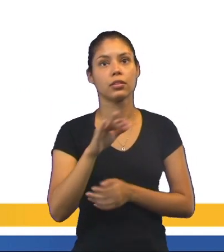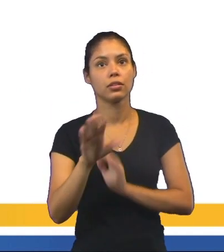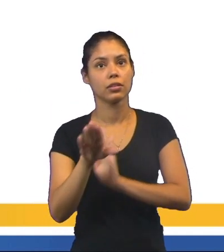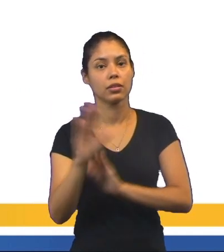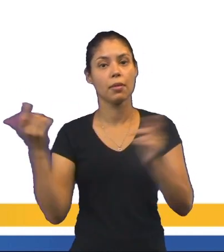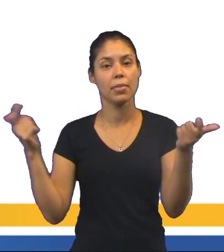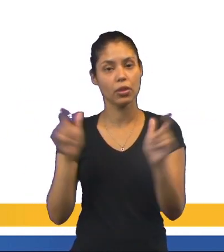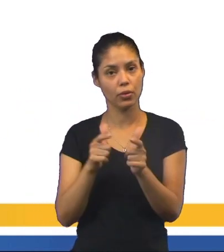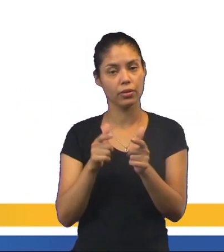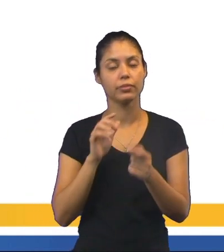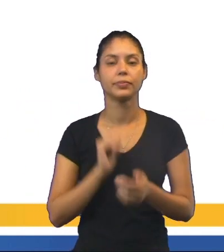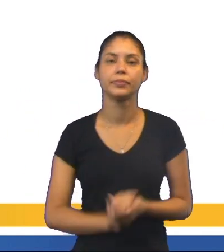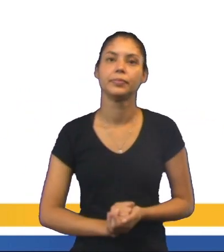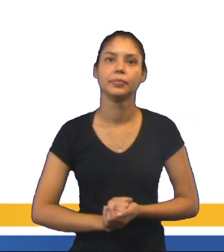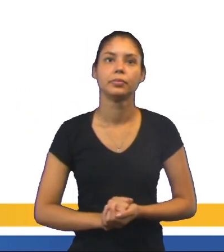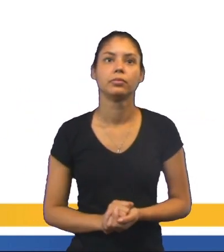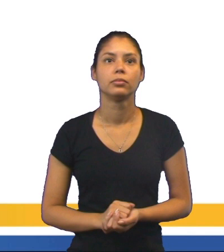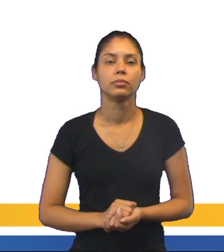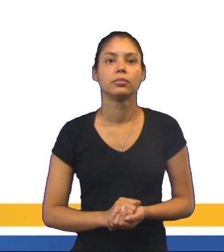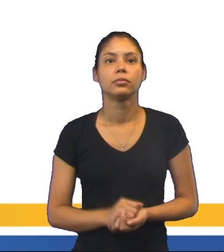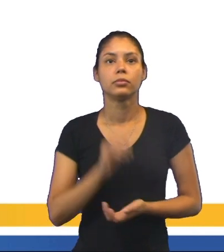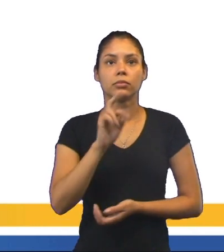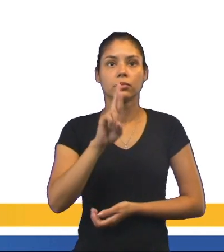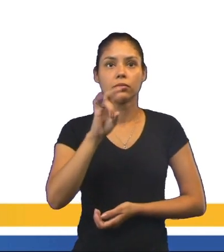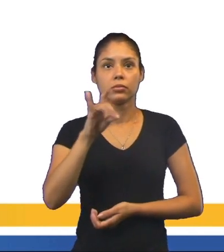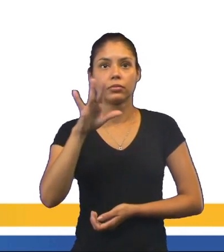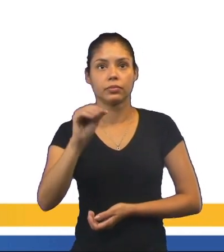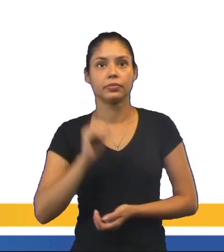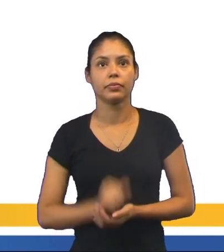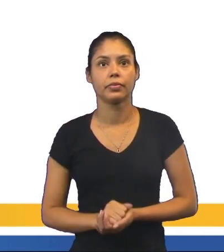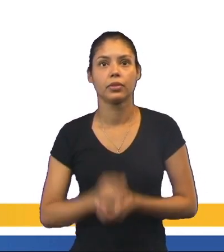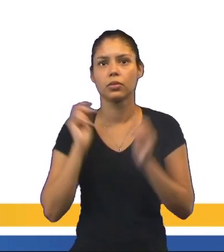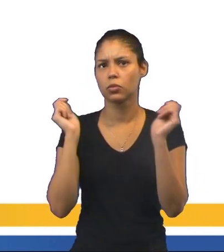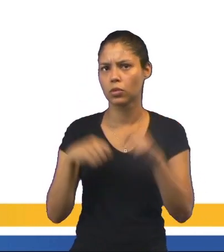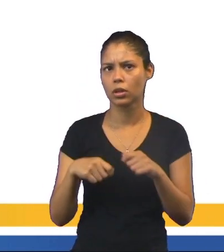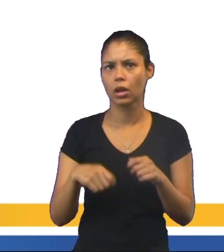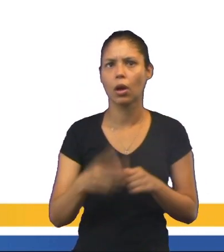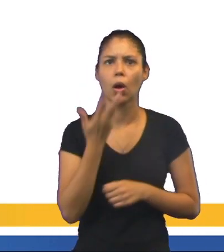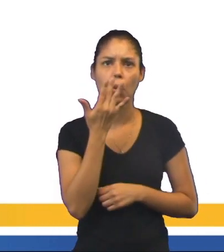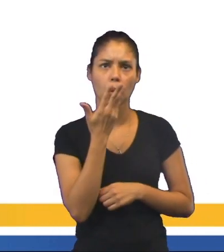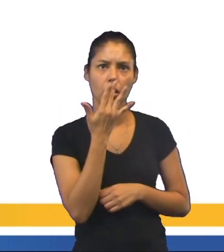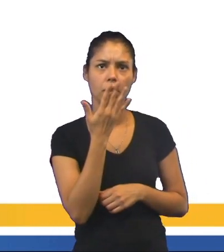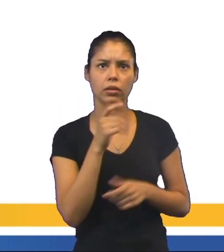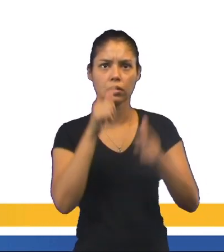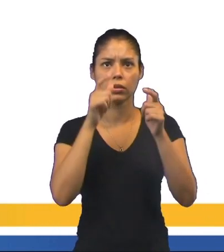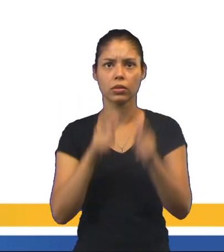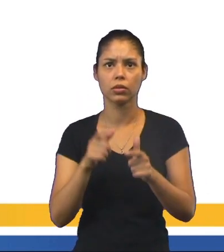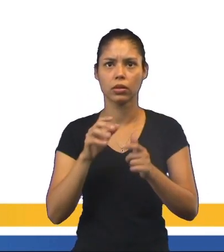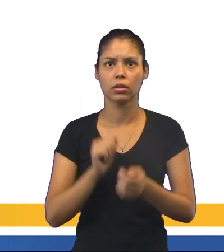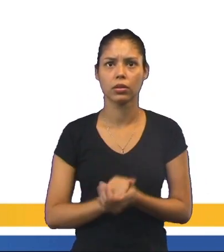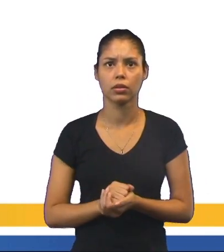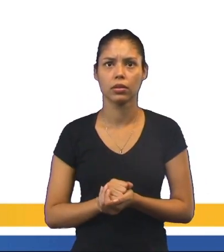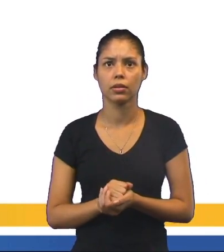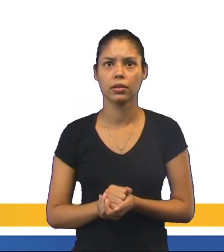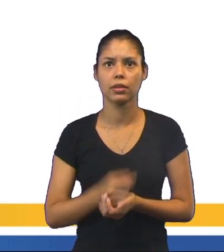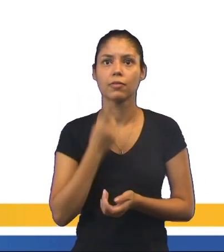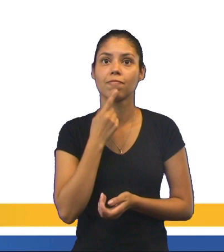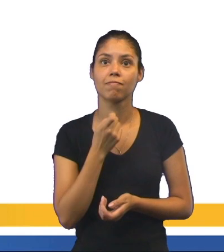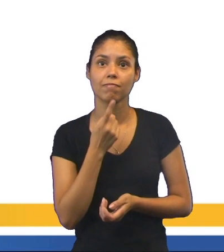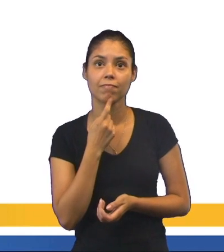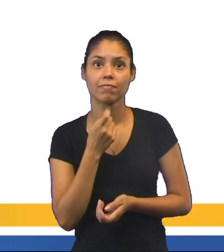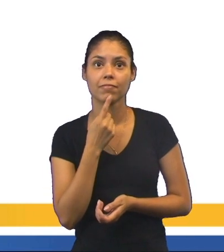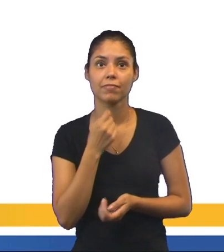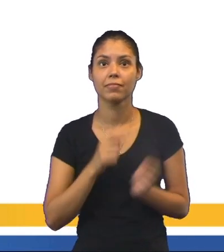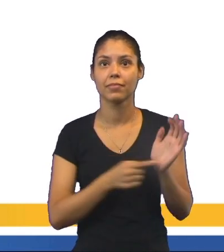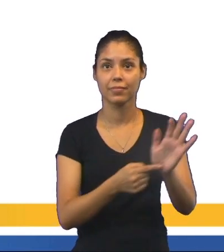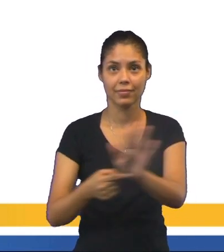do braço menor da cruz. A Rubídea possui uma localização